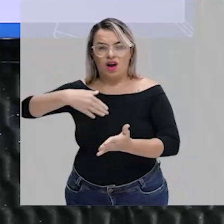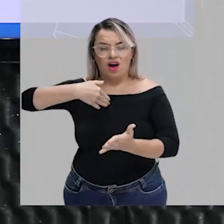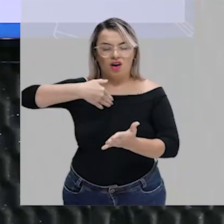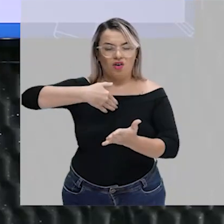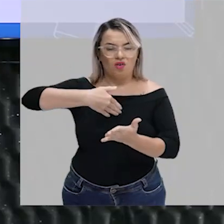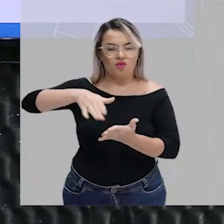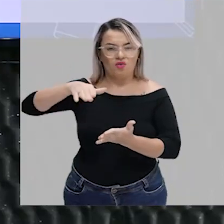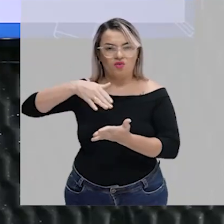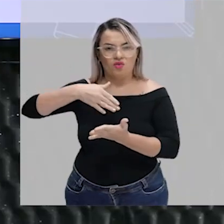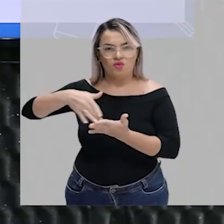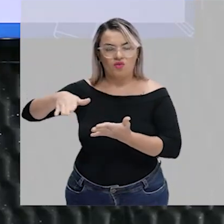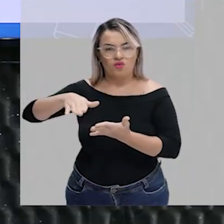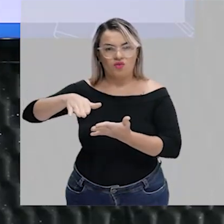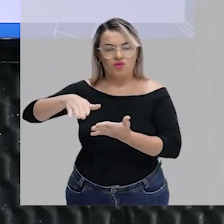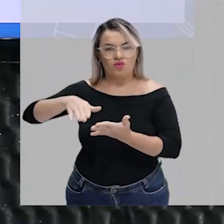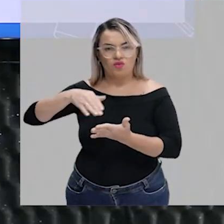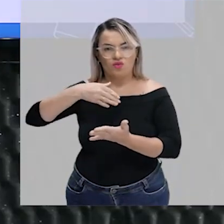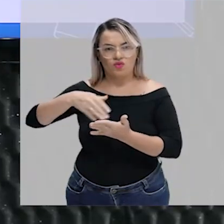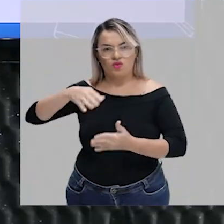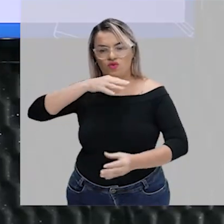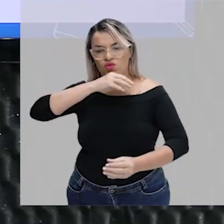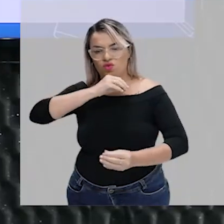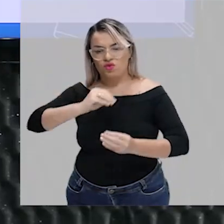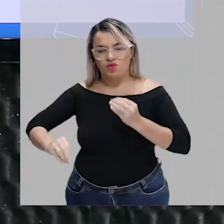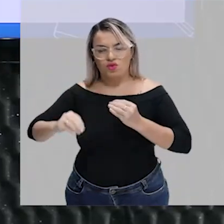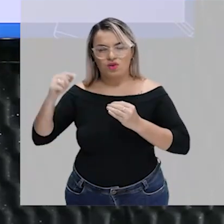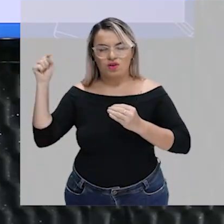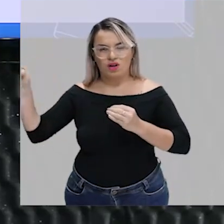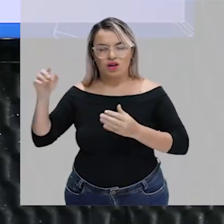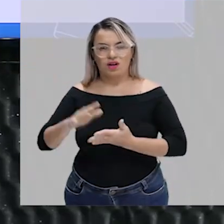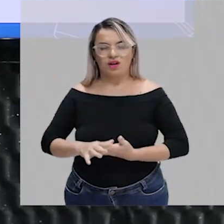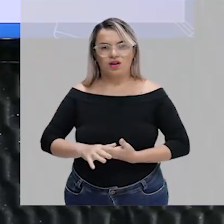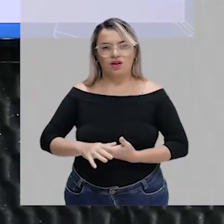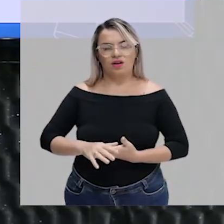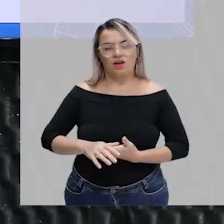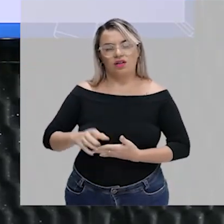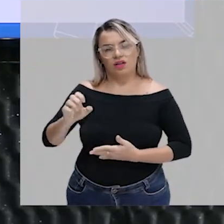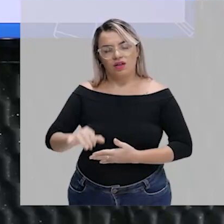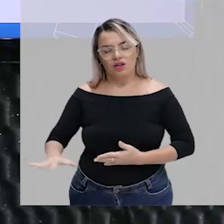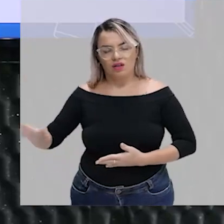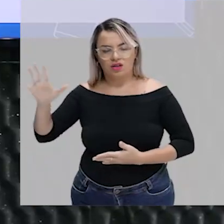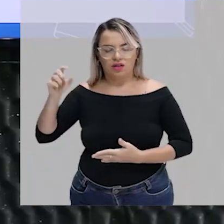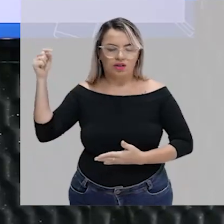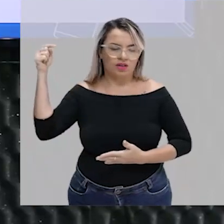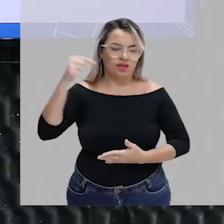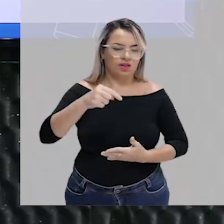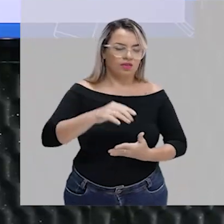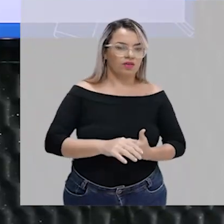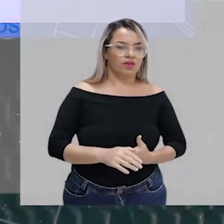Bonaparte na Europa e por isso se refugiou no Brasil durante esse tempo, durante esses 14 anos.